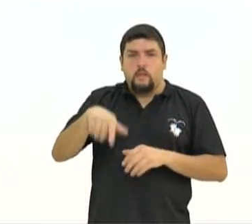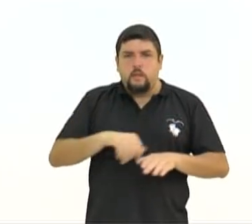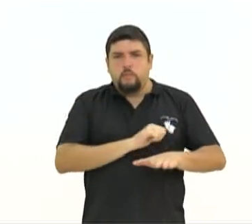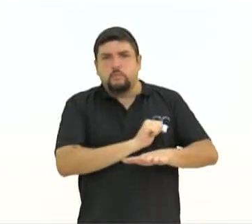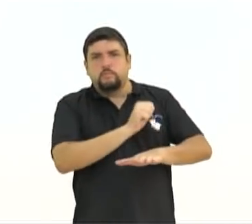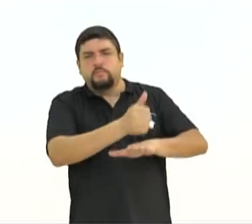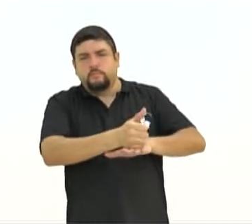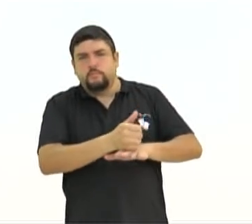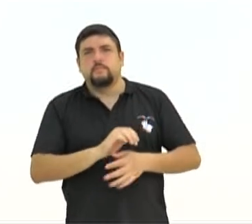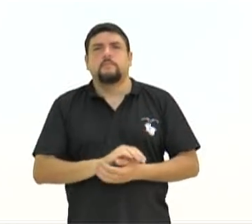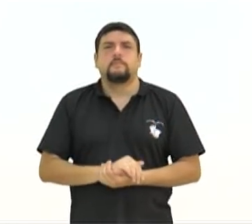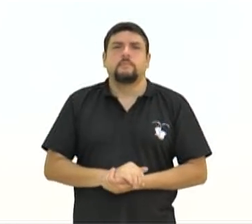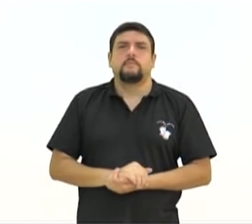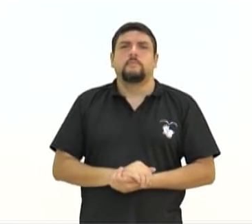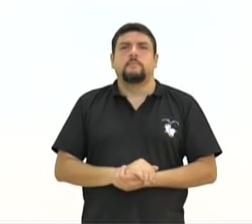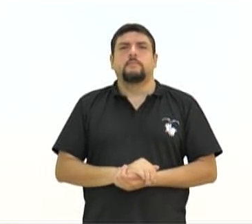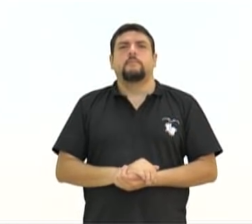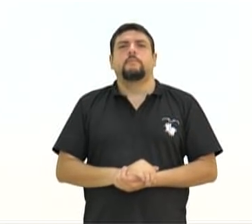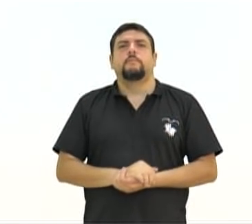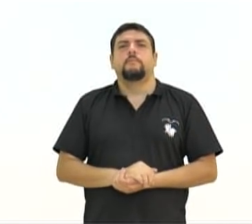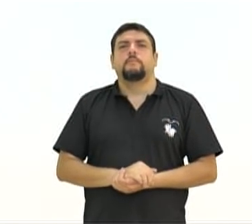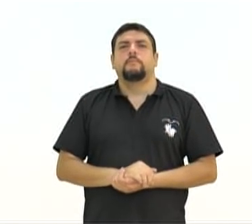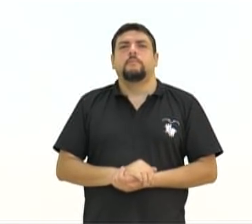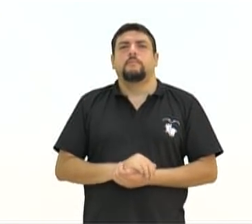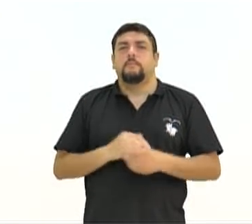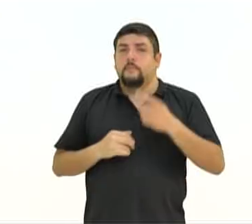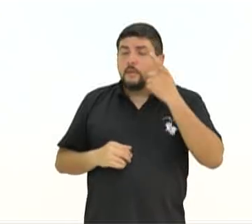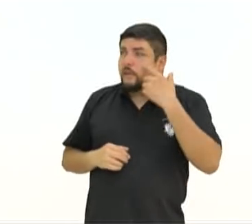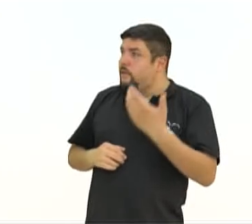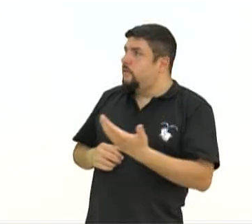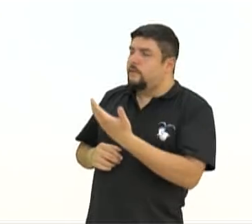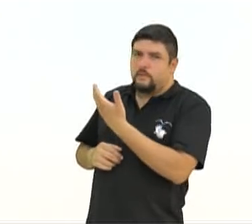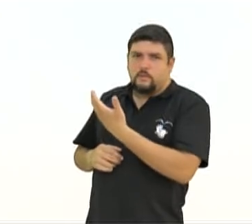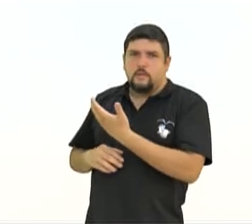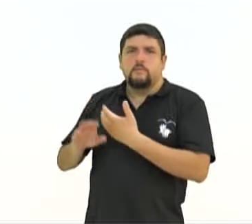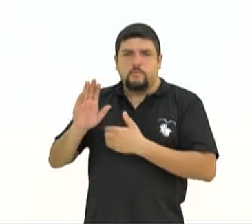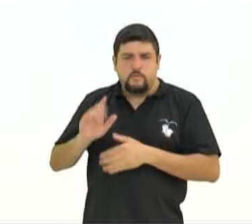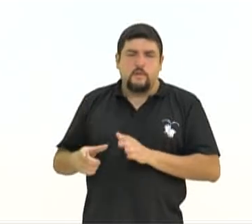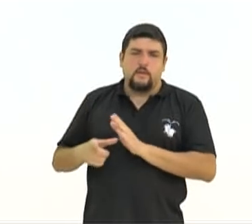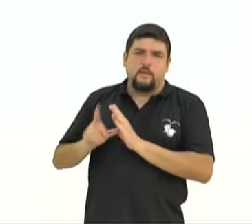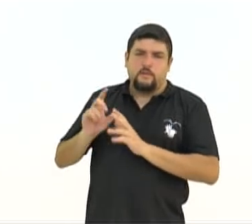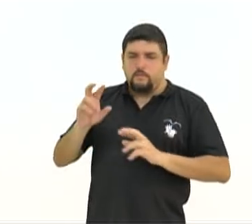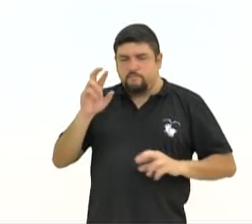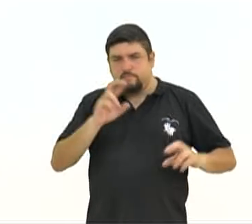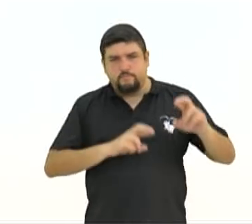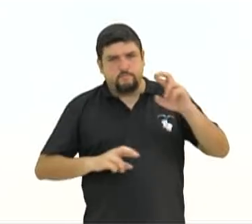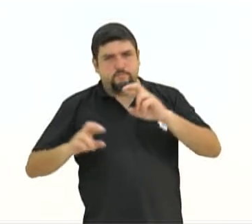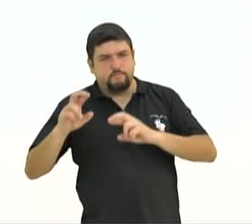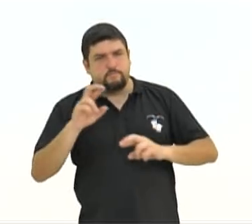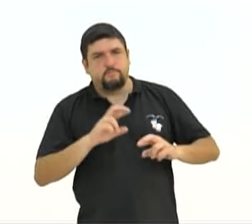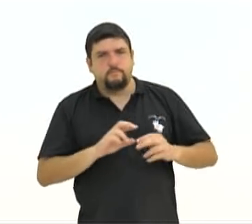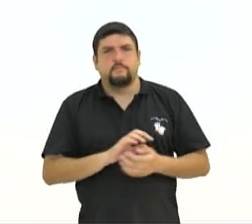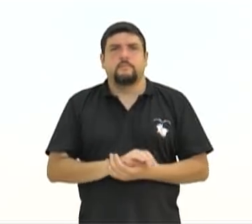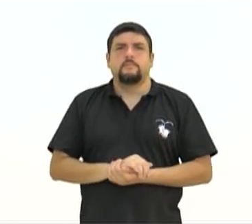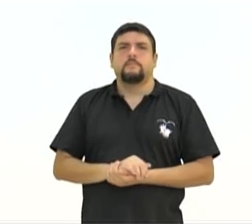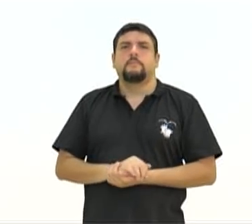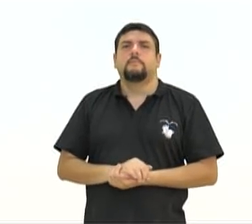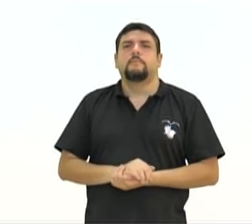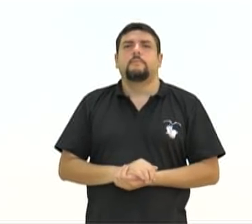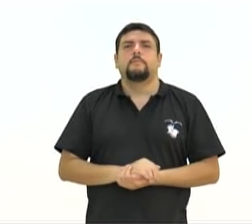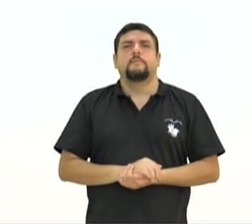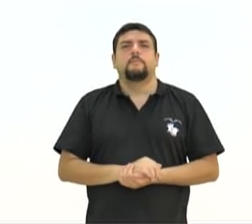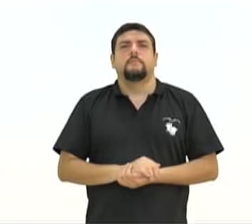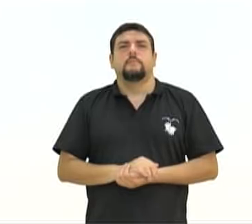sua representação. Ok? Esse aqui a gente já havia analisado, né, pessoal, agora, esse quadrinho aqui,